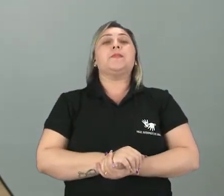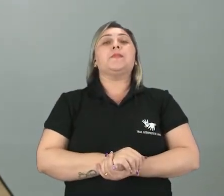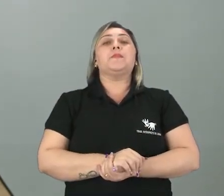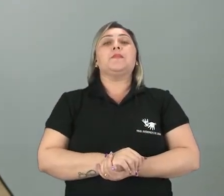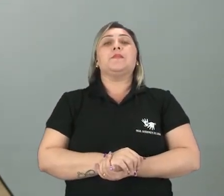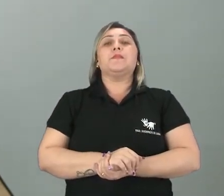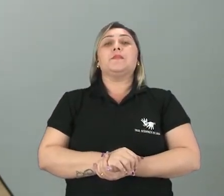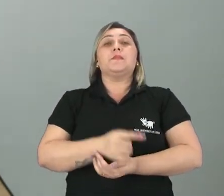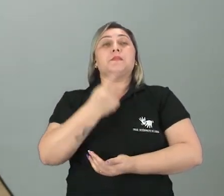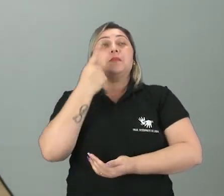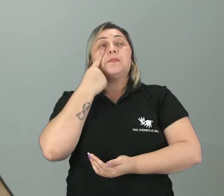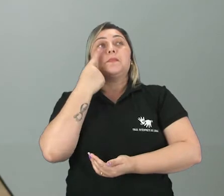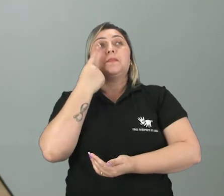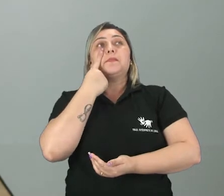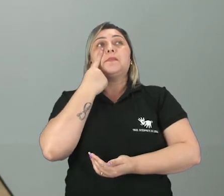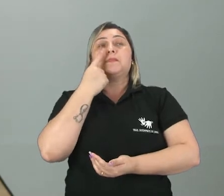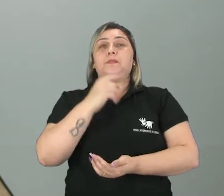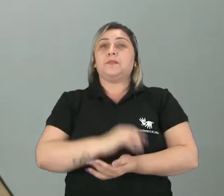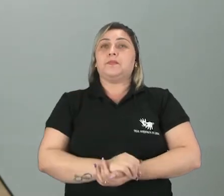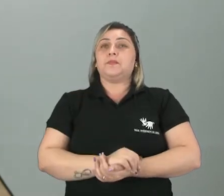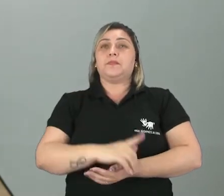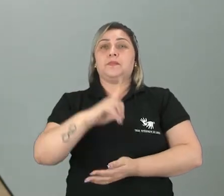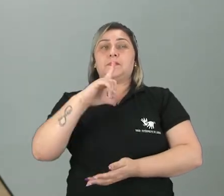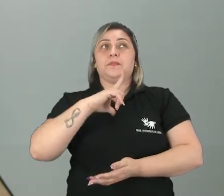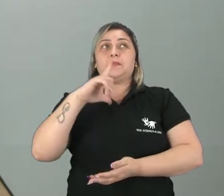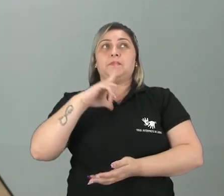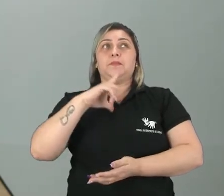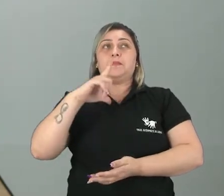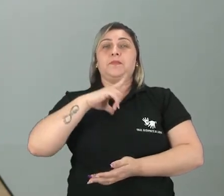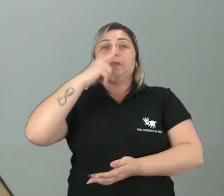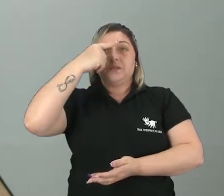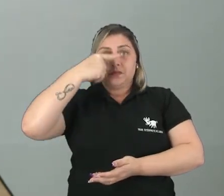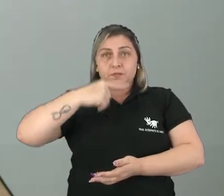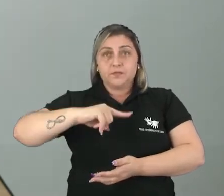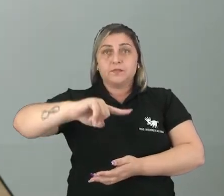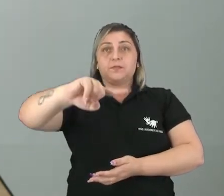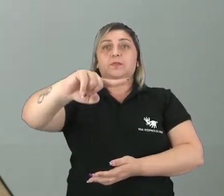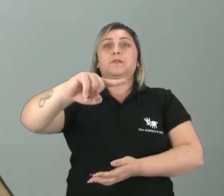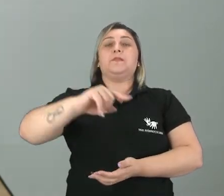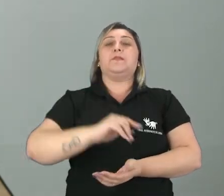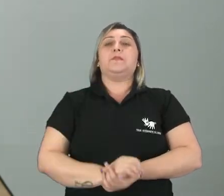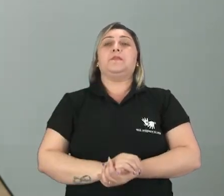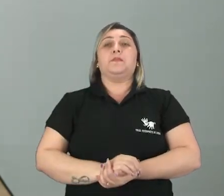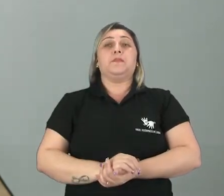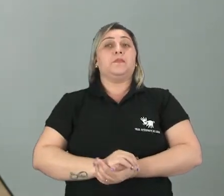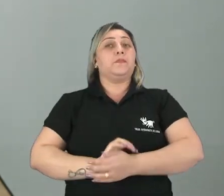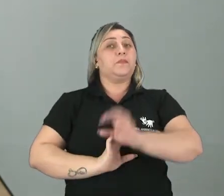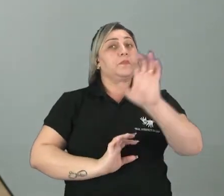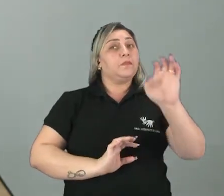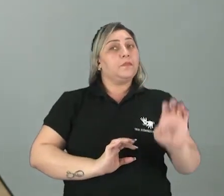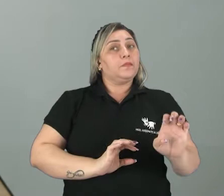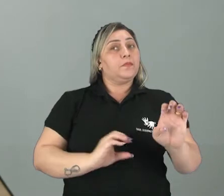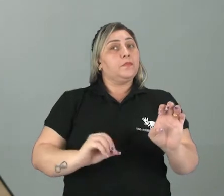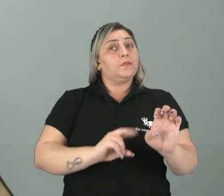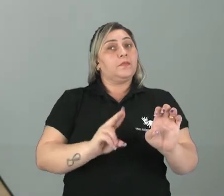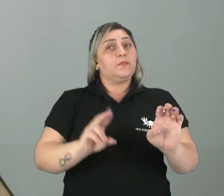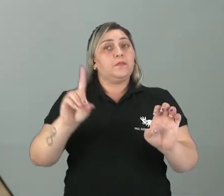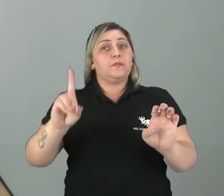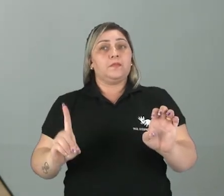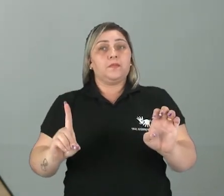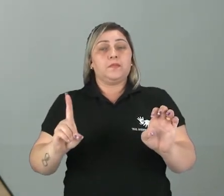então vamos observar aqui eu tenho esta imagem do elefante ele está virado para esquerda